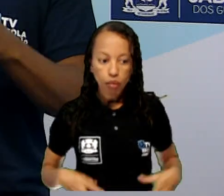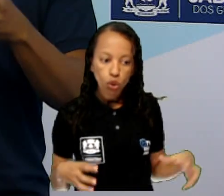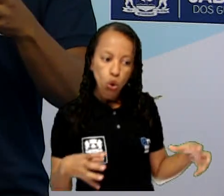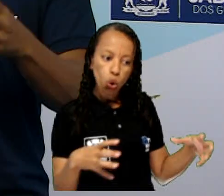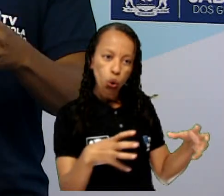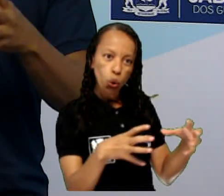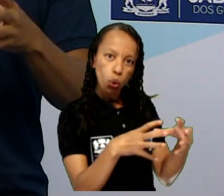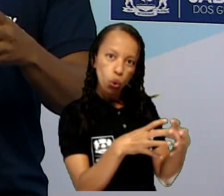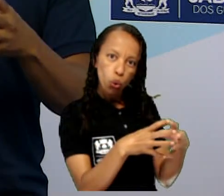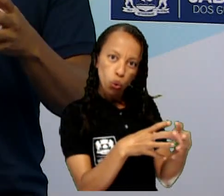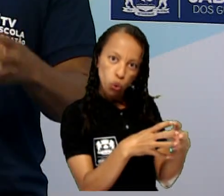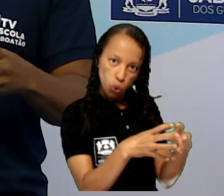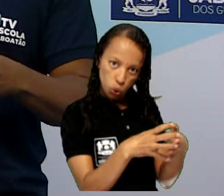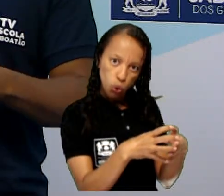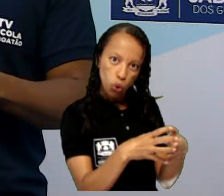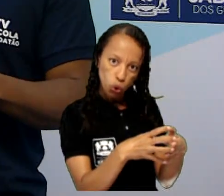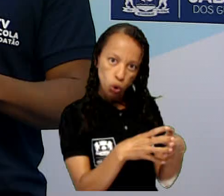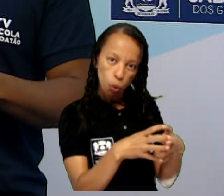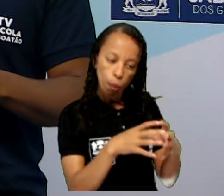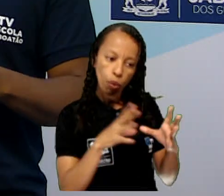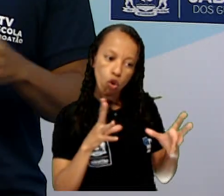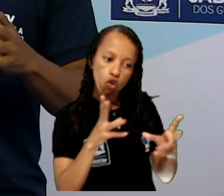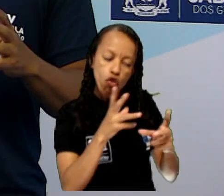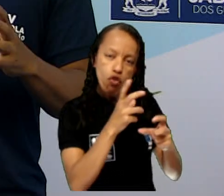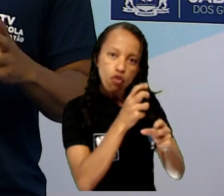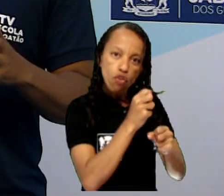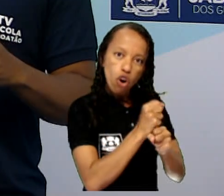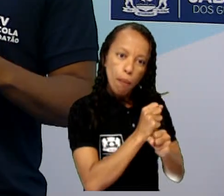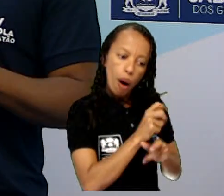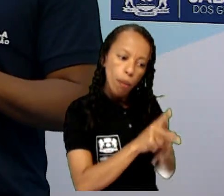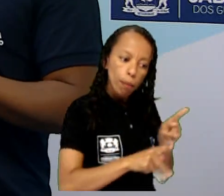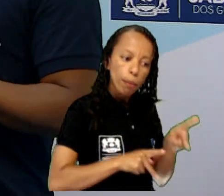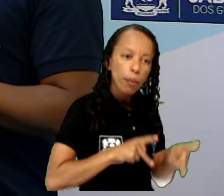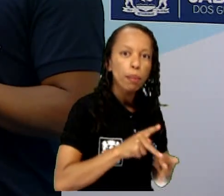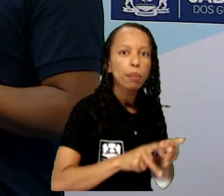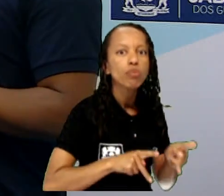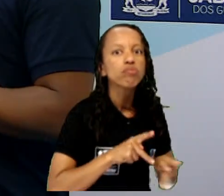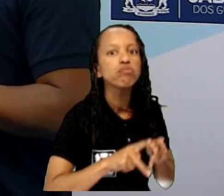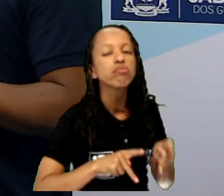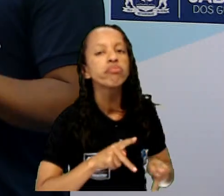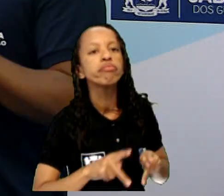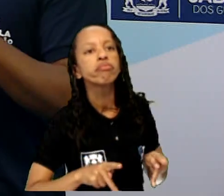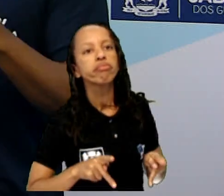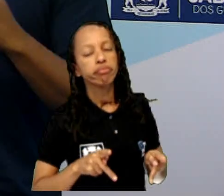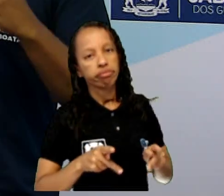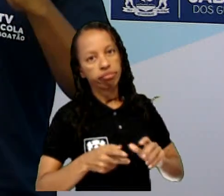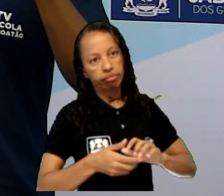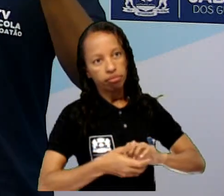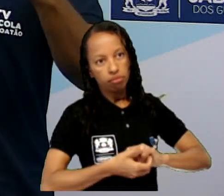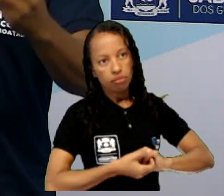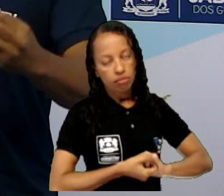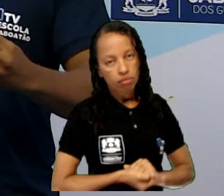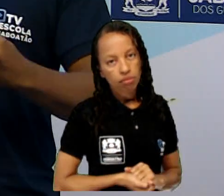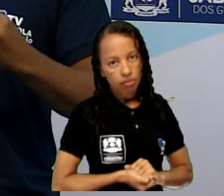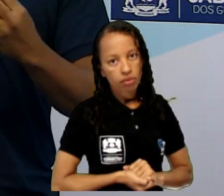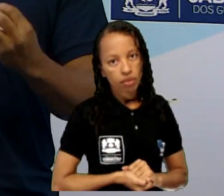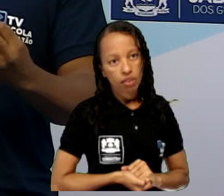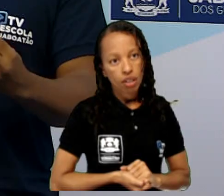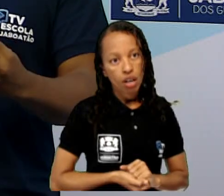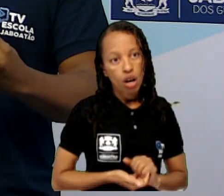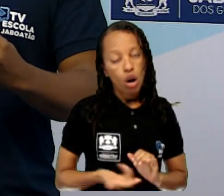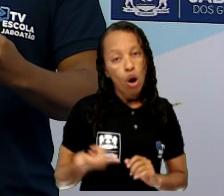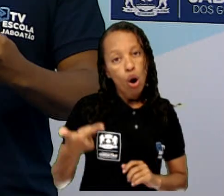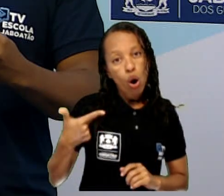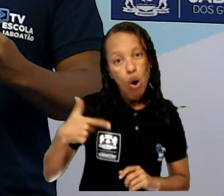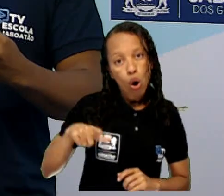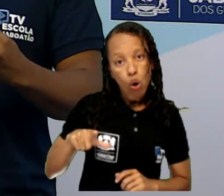uma população. Já o grupo de lobos com outros grupos de